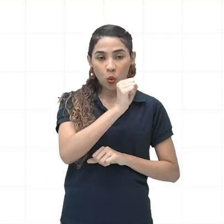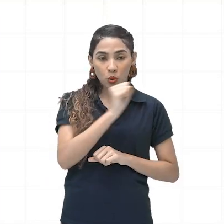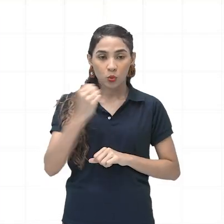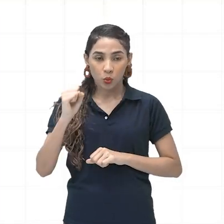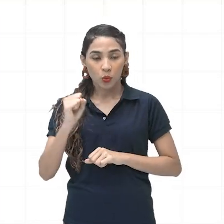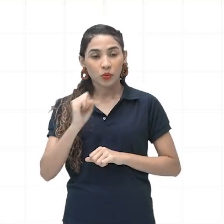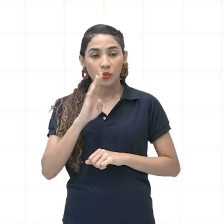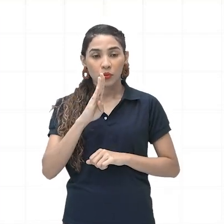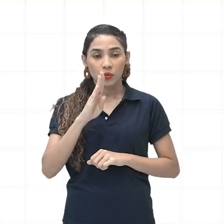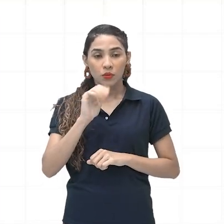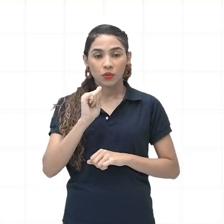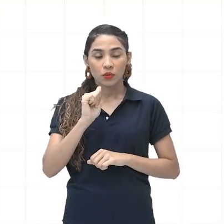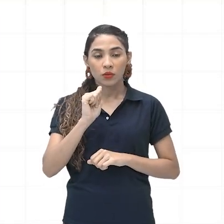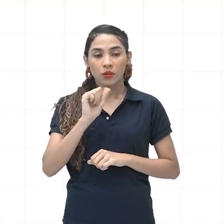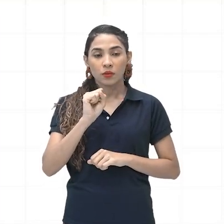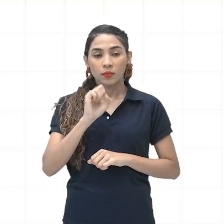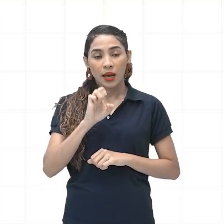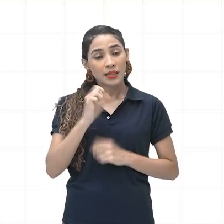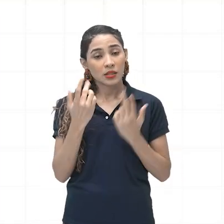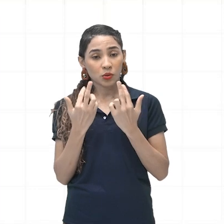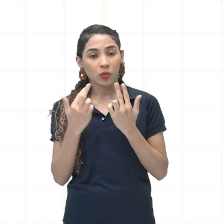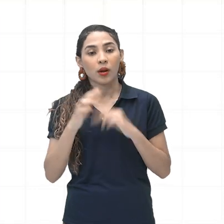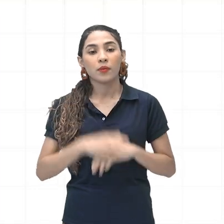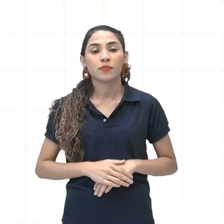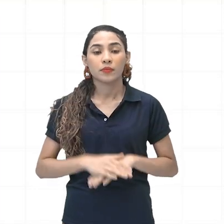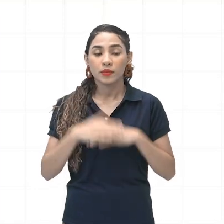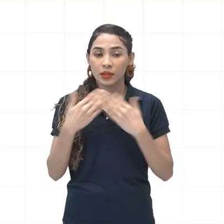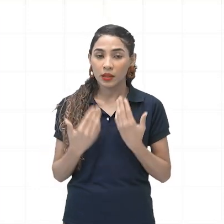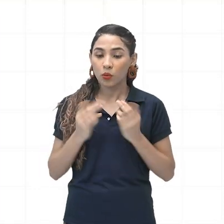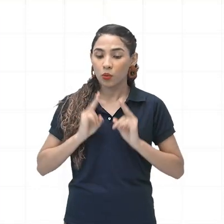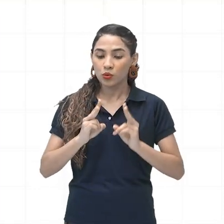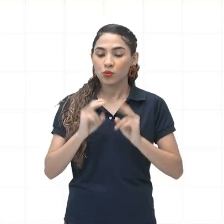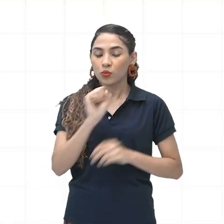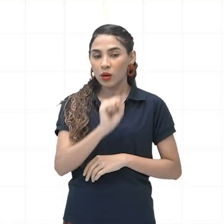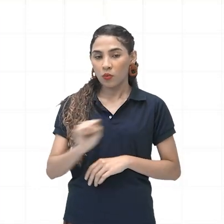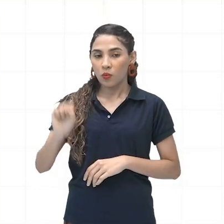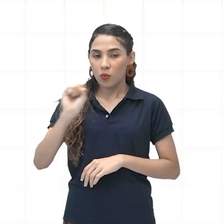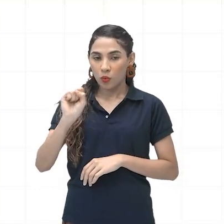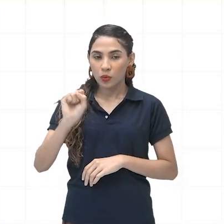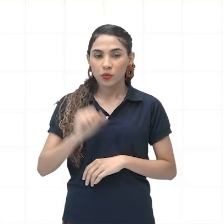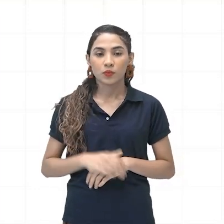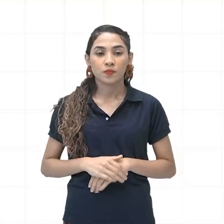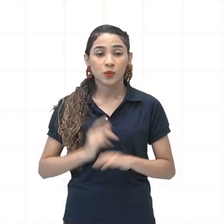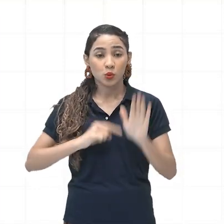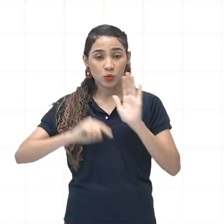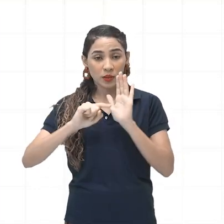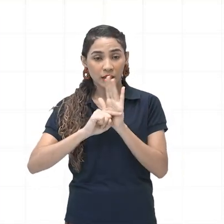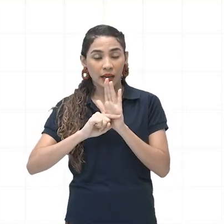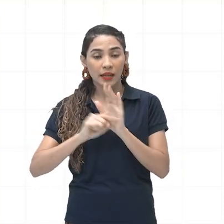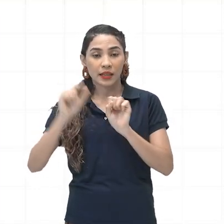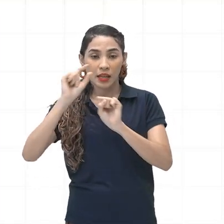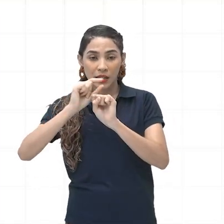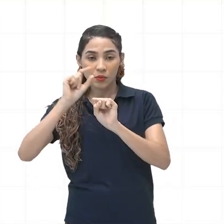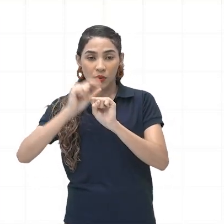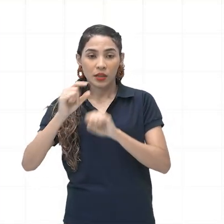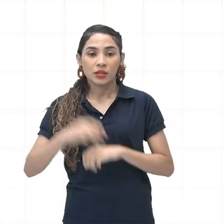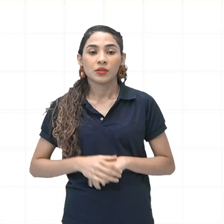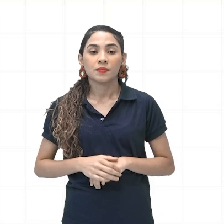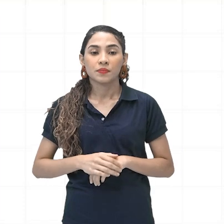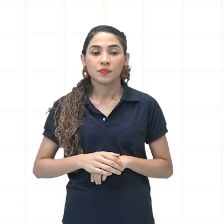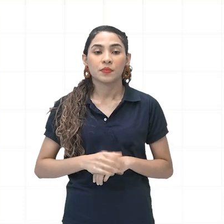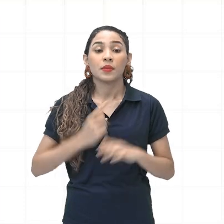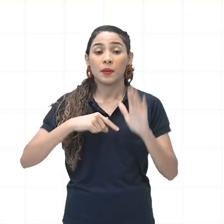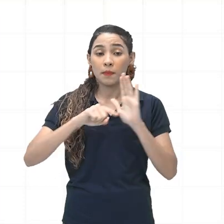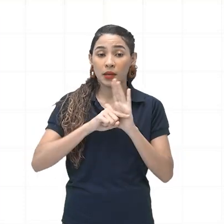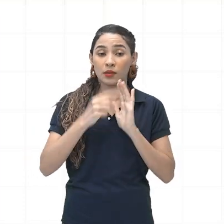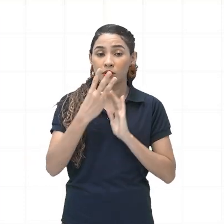mesma base. Então, nós temos que manter a base, 8, e subtrair os expoentes. O primeiro